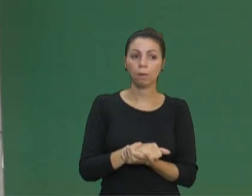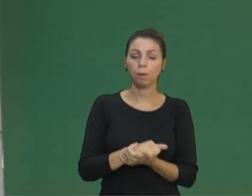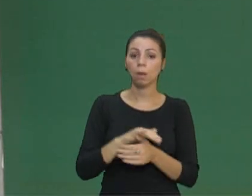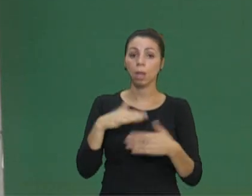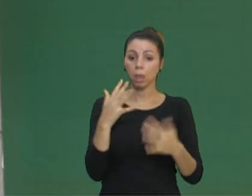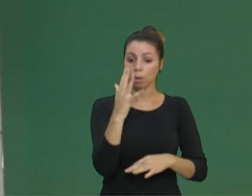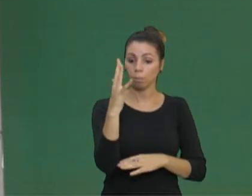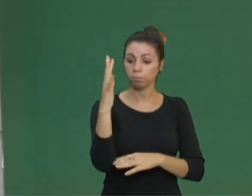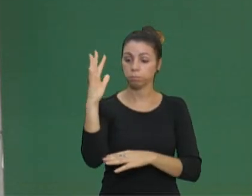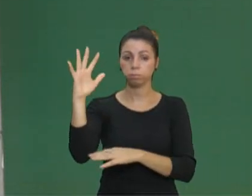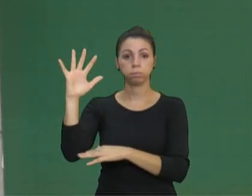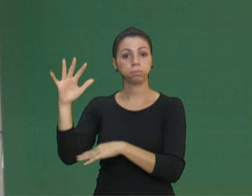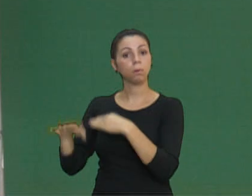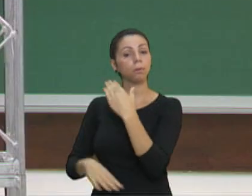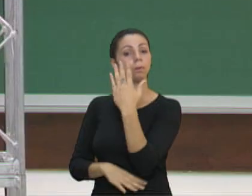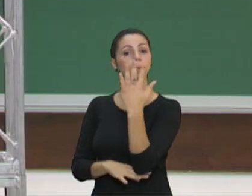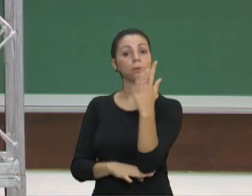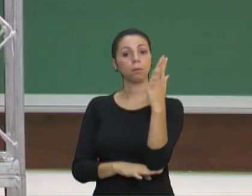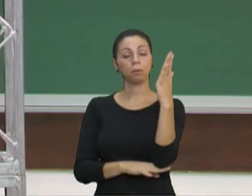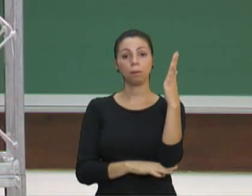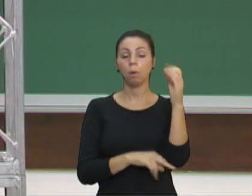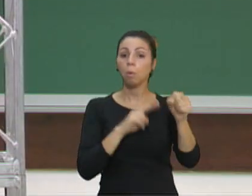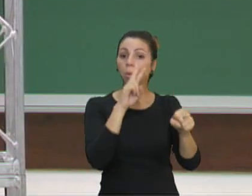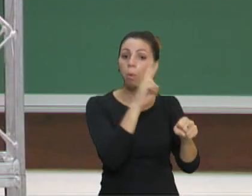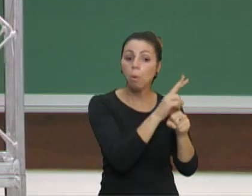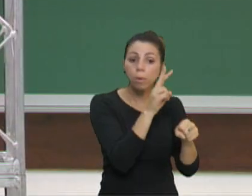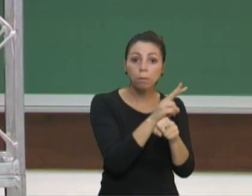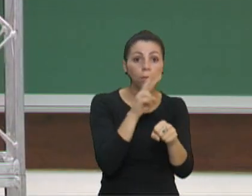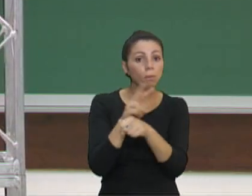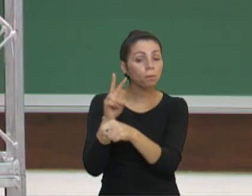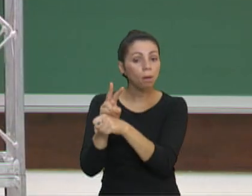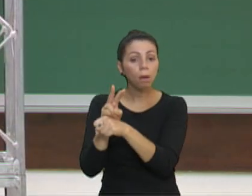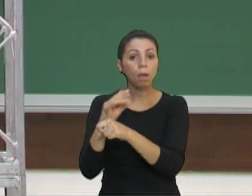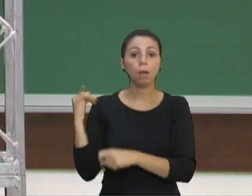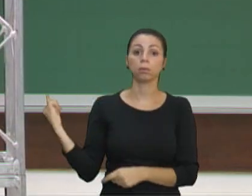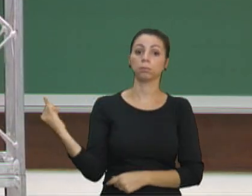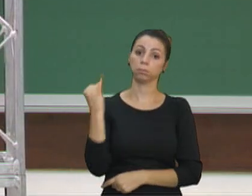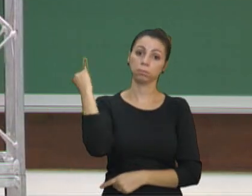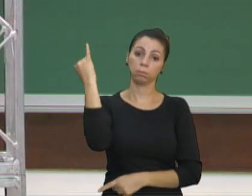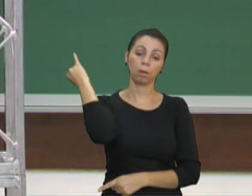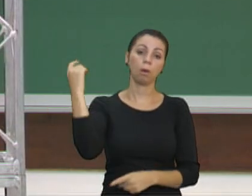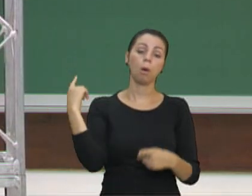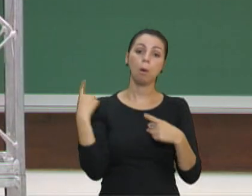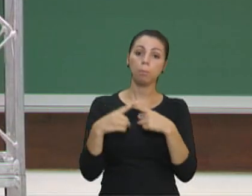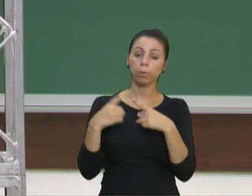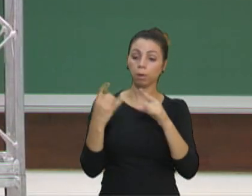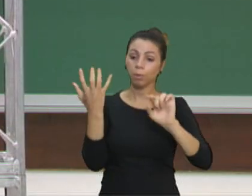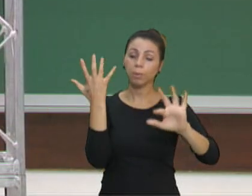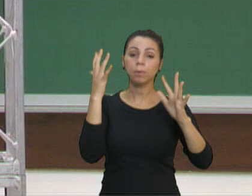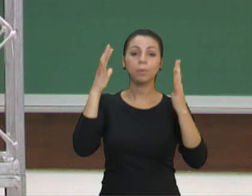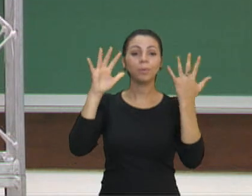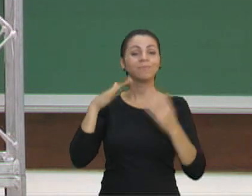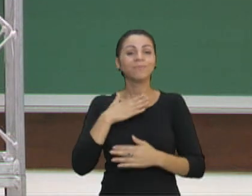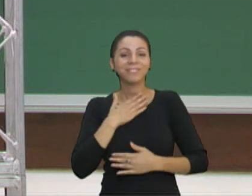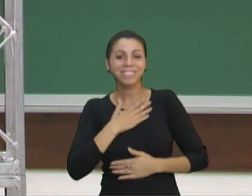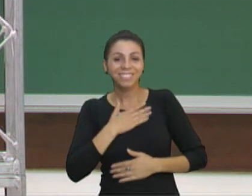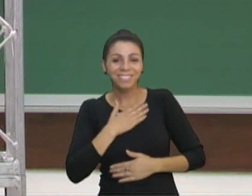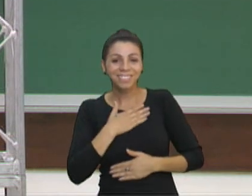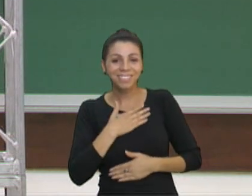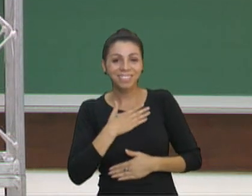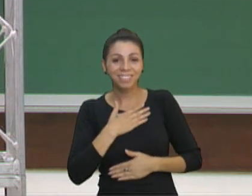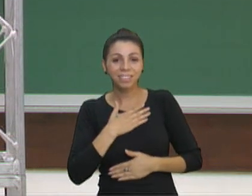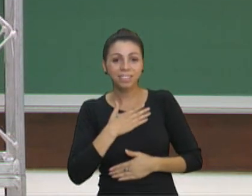vegetação nativa das regiões é super importante porque, além do clima ficar muito mais